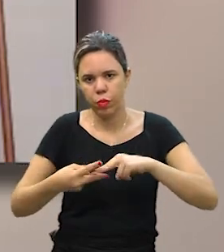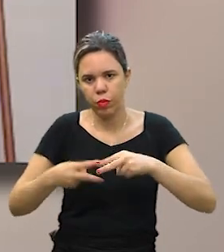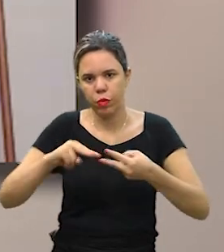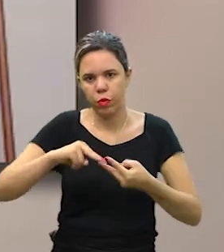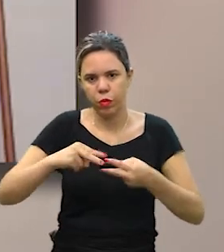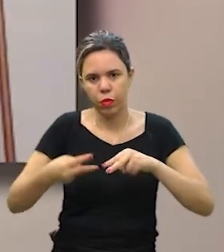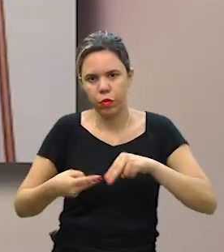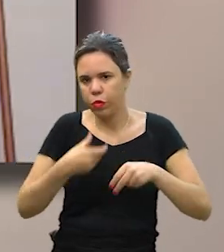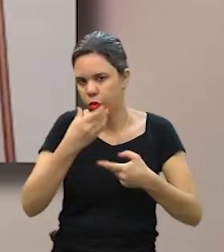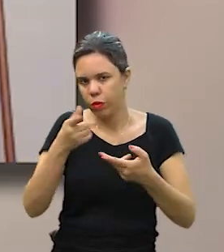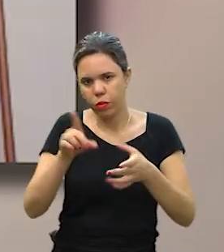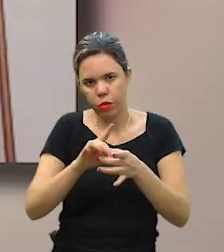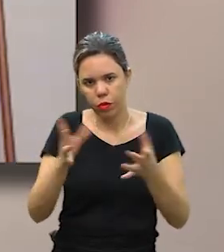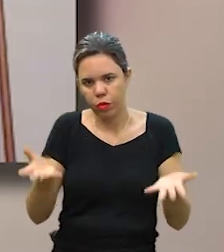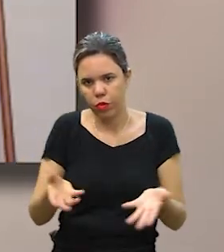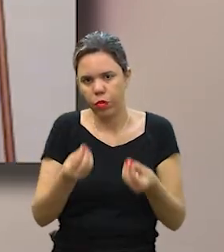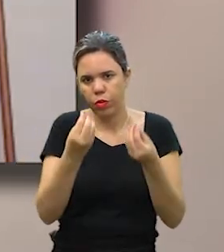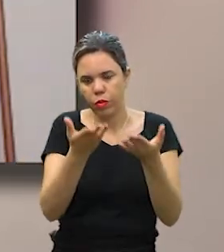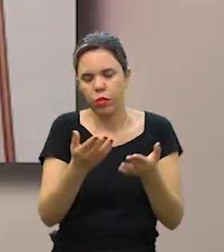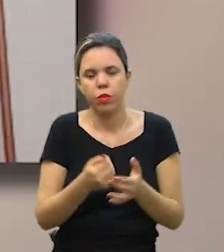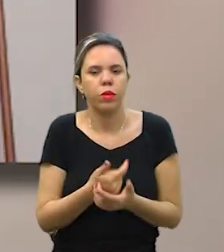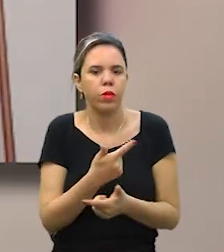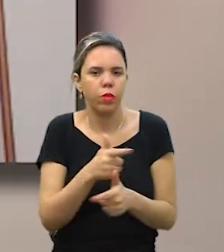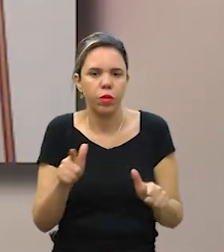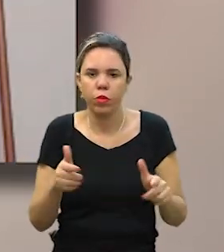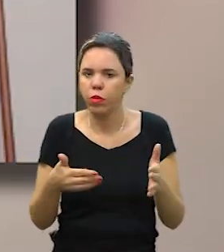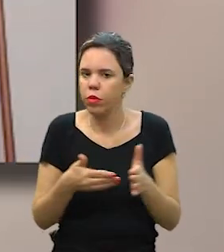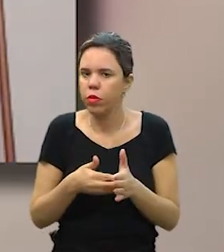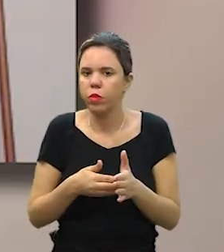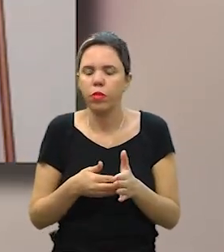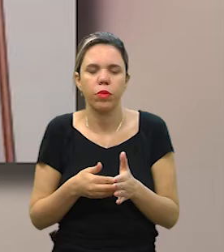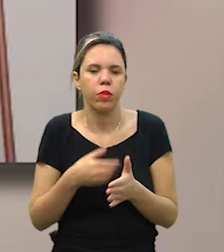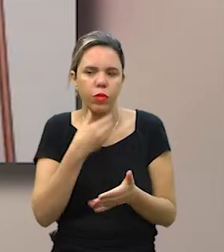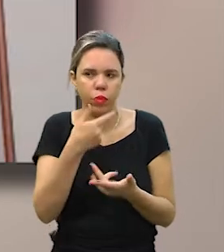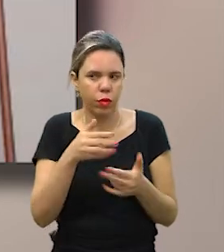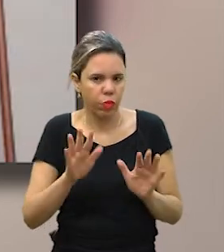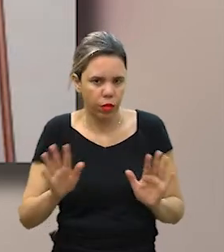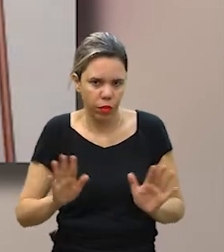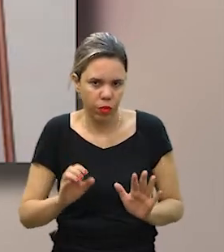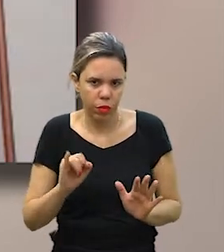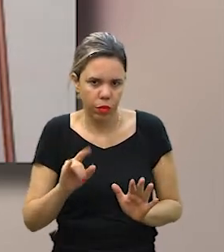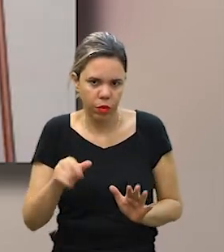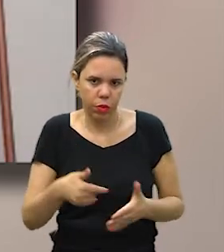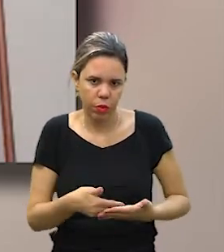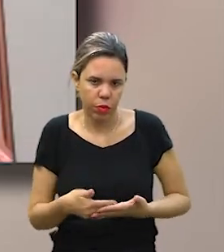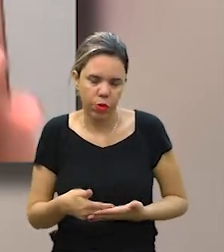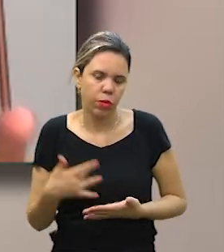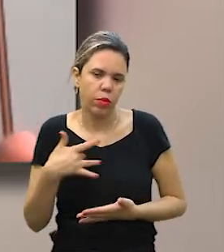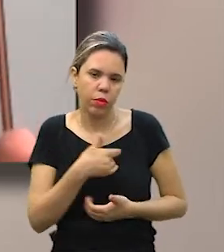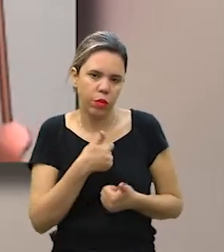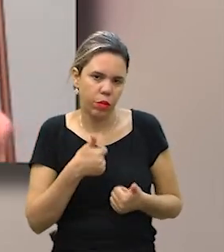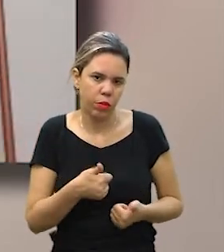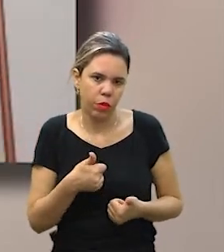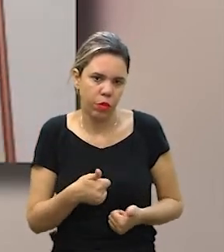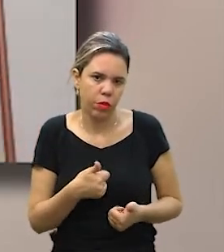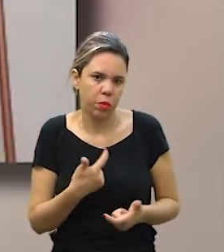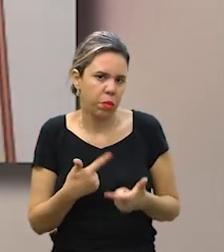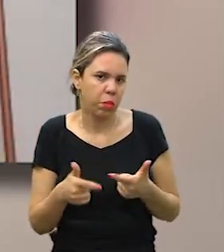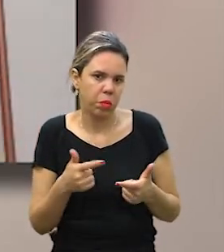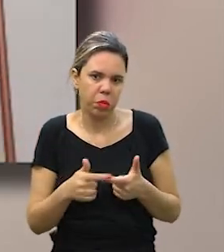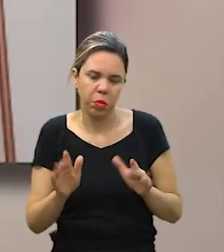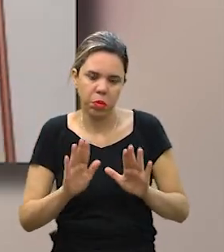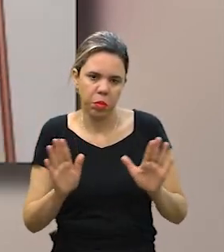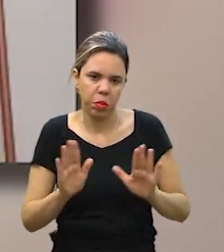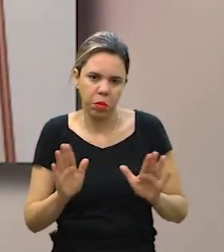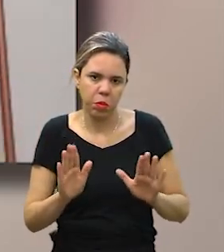dar a fruta que você quiser, tá? Não existe restrição de fruta se é um bebê saudável, se ele não